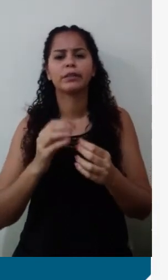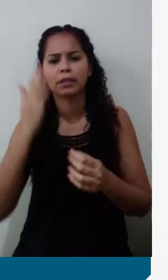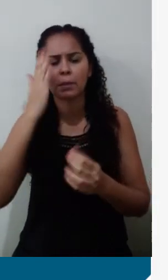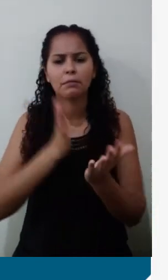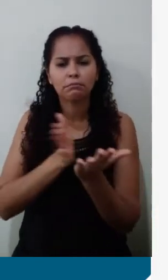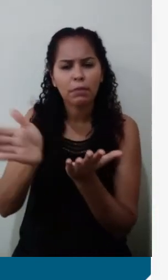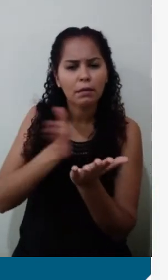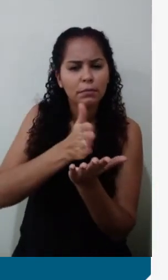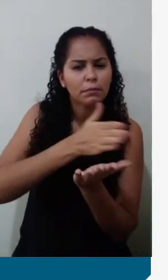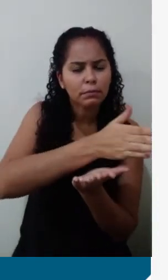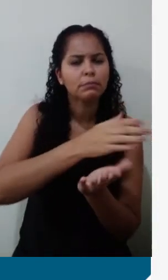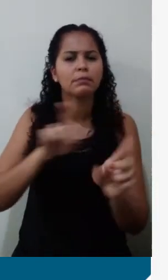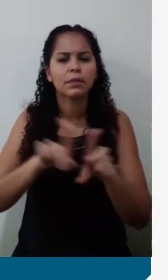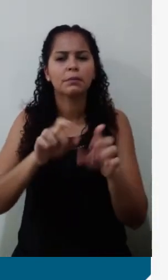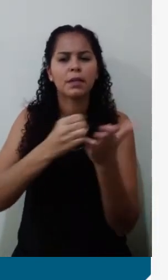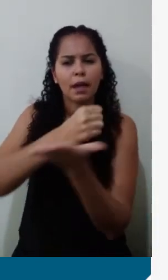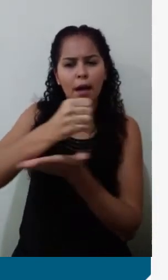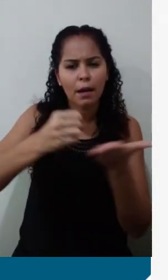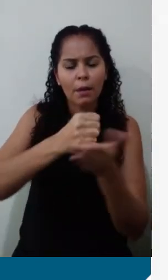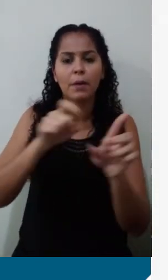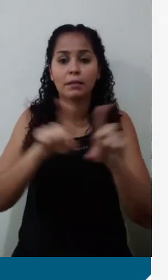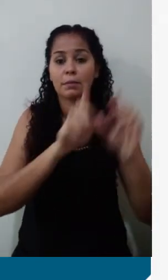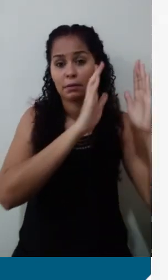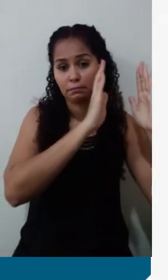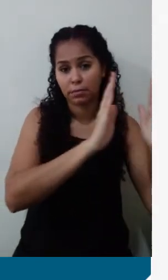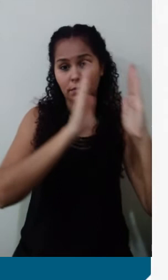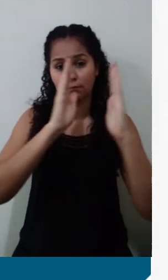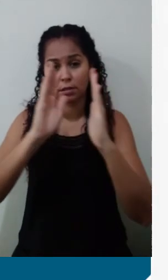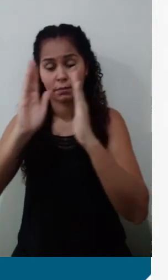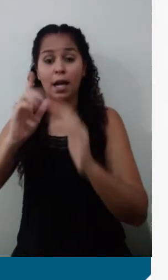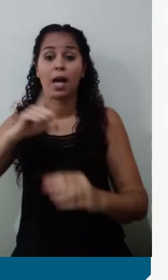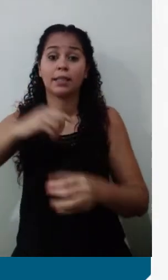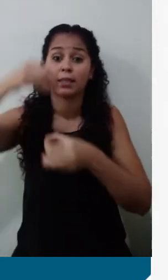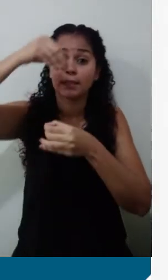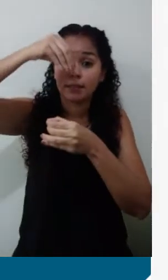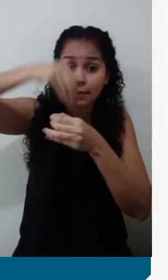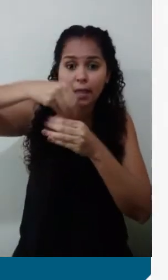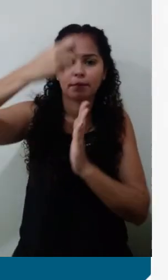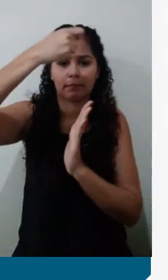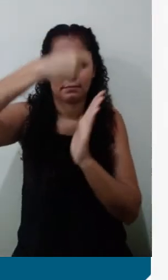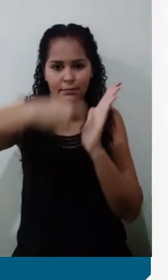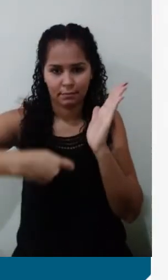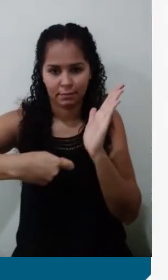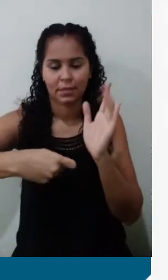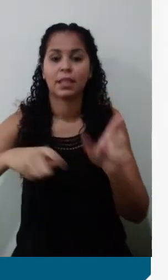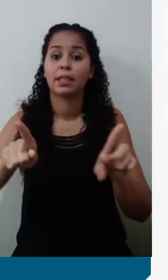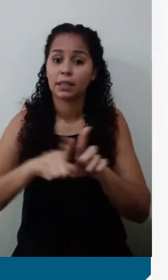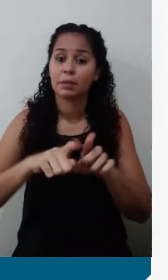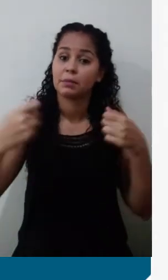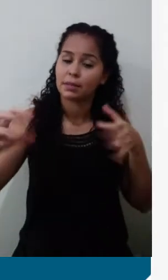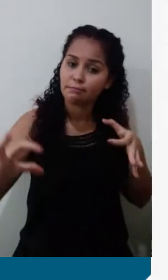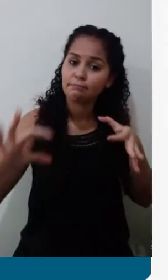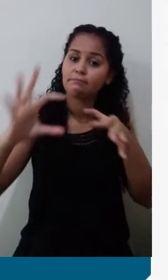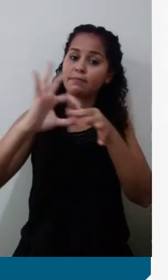um direcionamento, a fundamentação e a todas as etapas que ocorrem dentro da dissertação, ele também deve estar